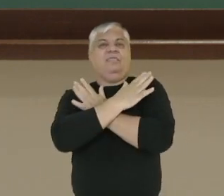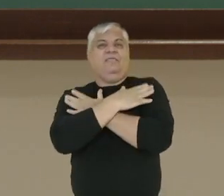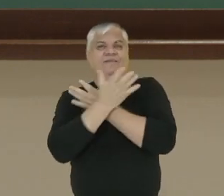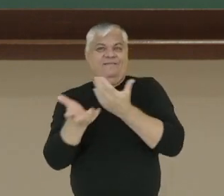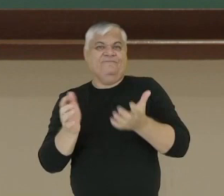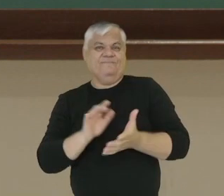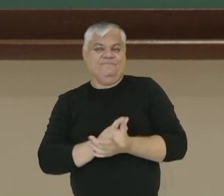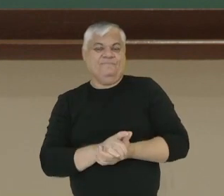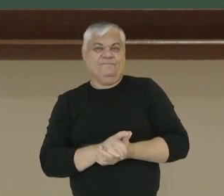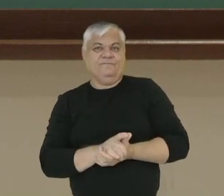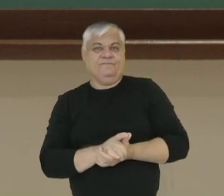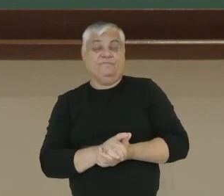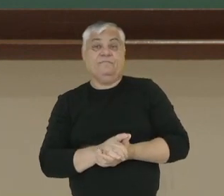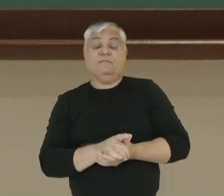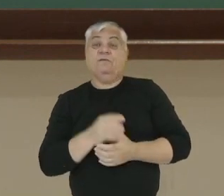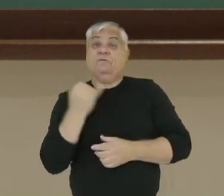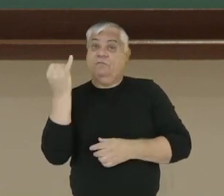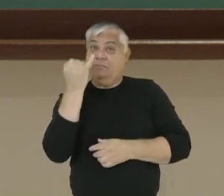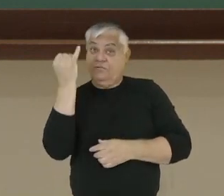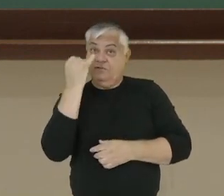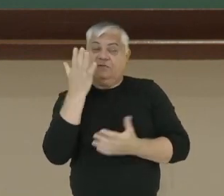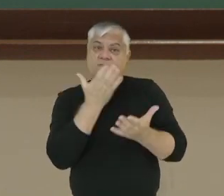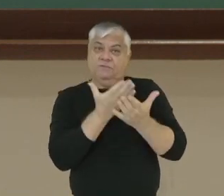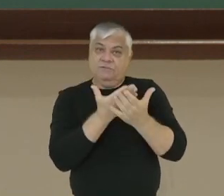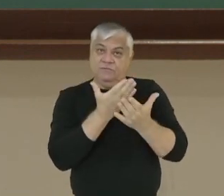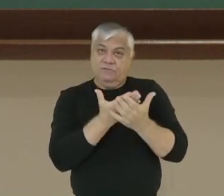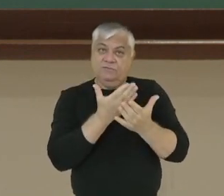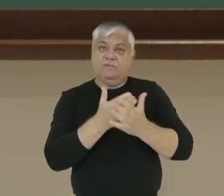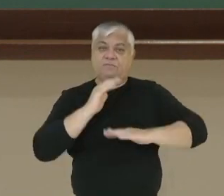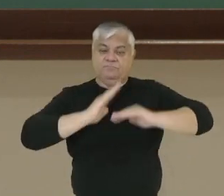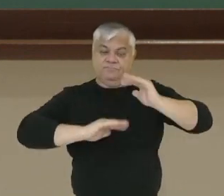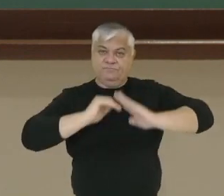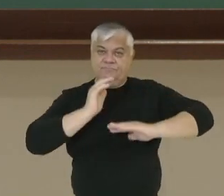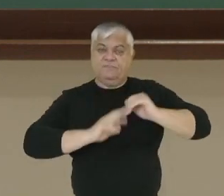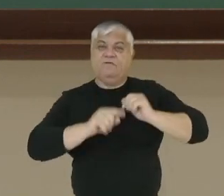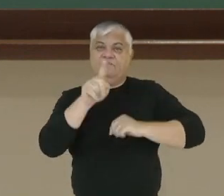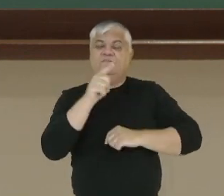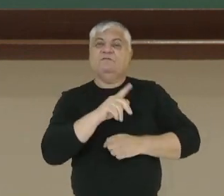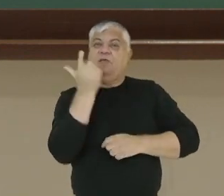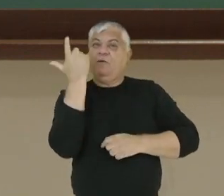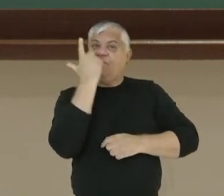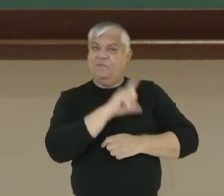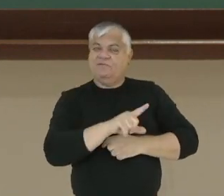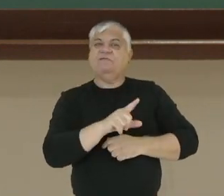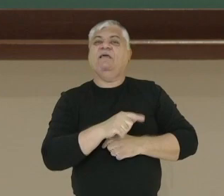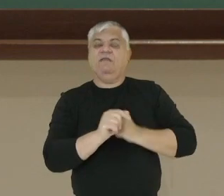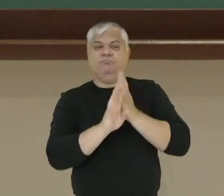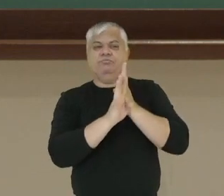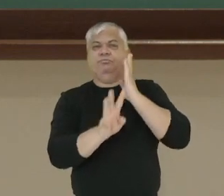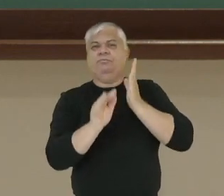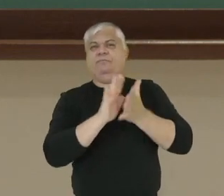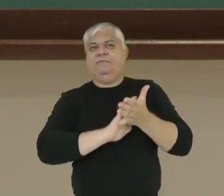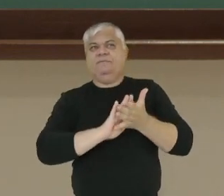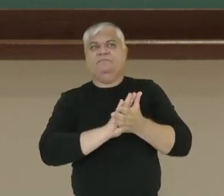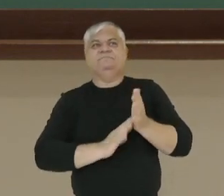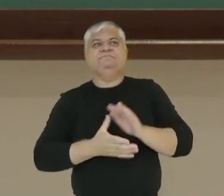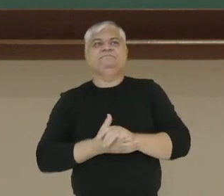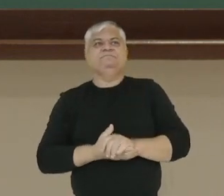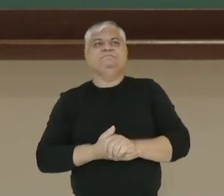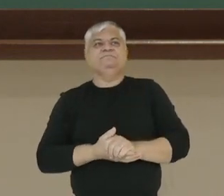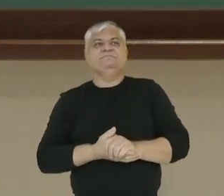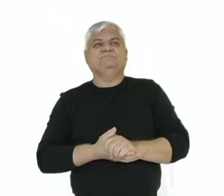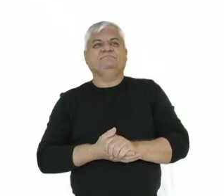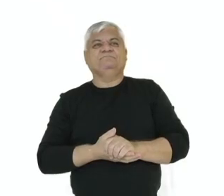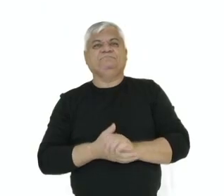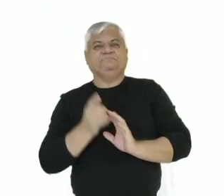Então, se qualificar profissionalmente é o que vai fazer com que você fuja das filas de desemprego.